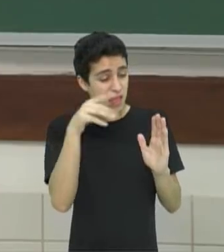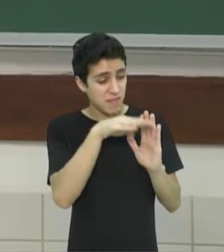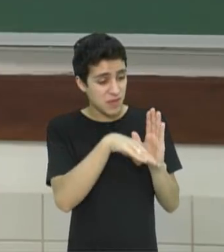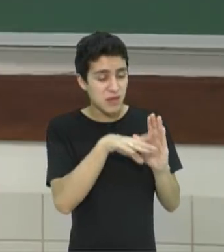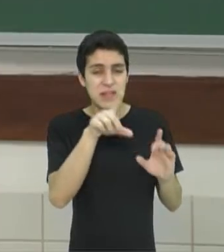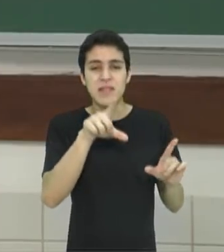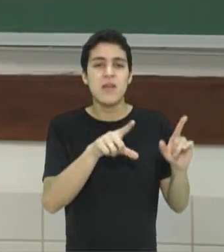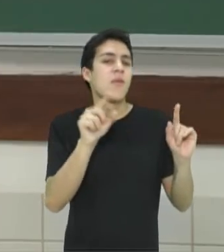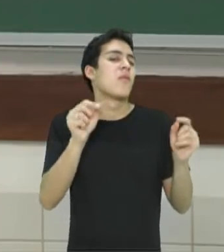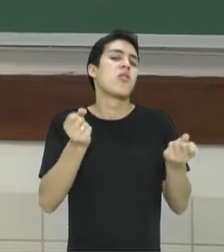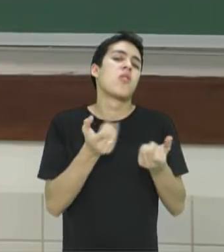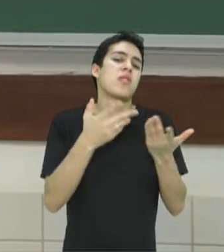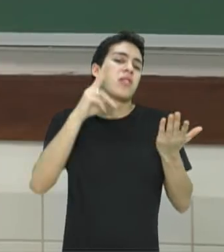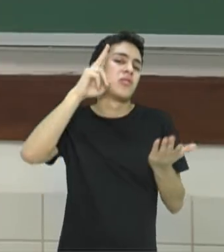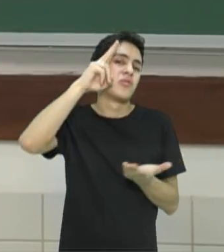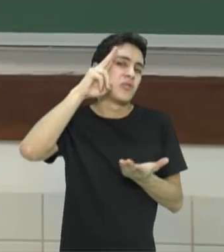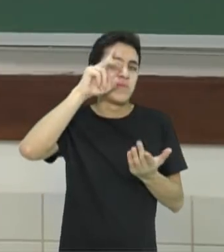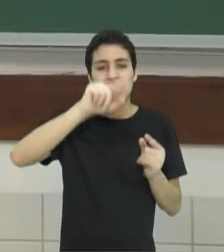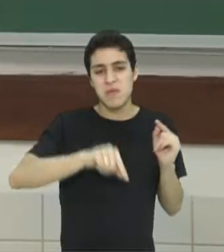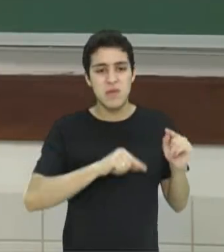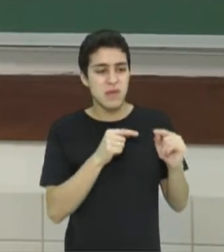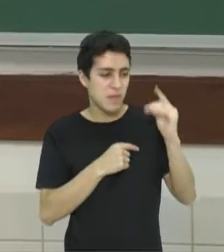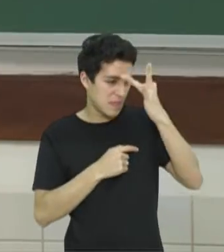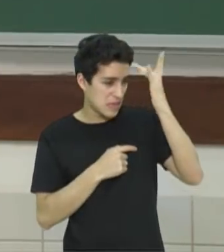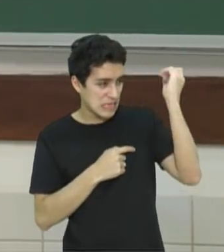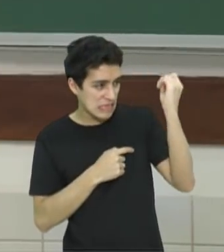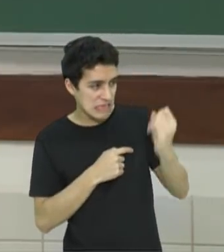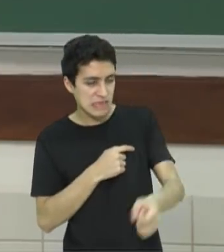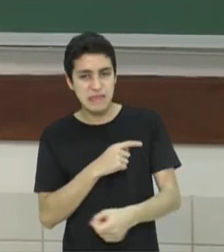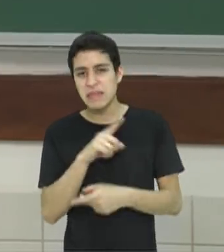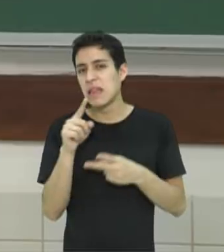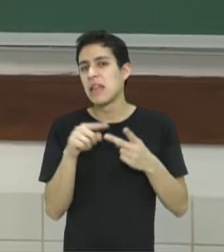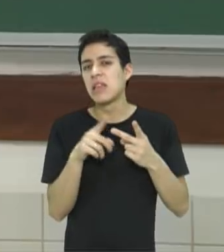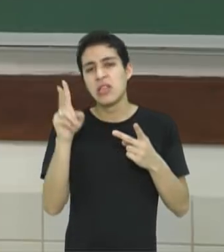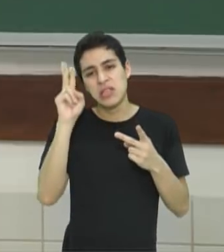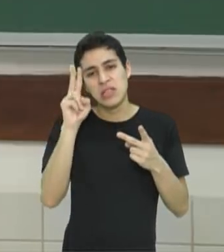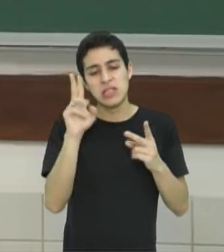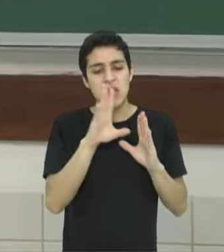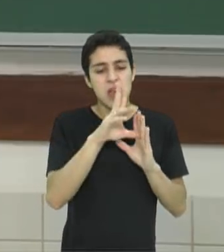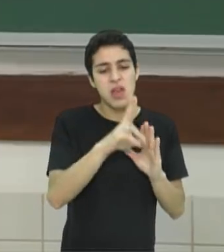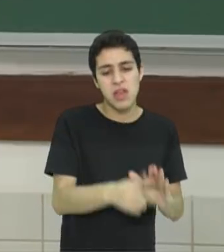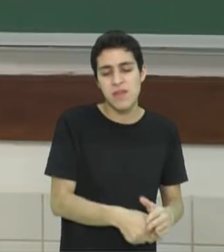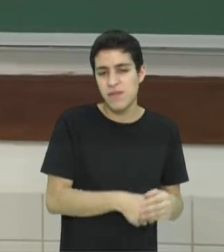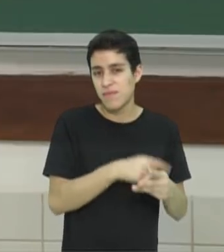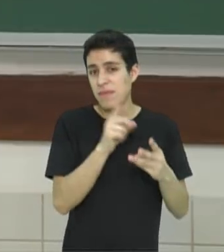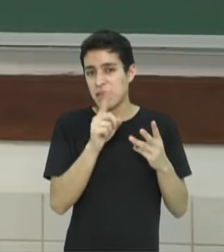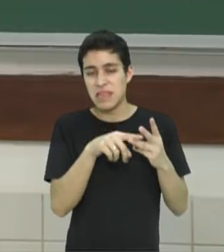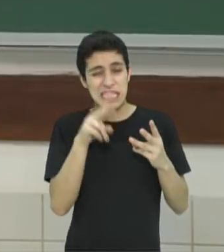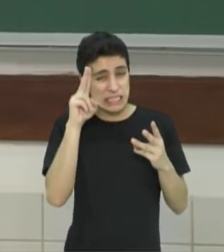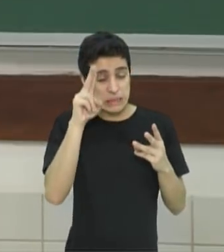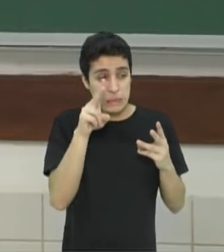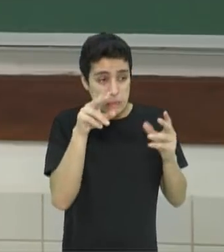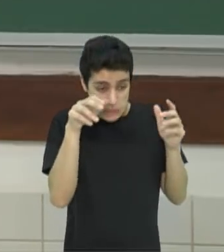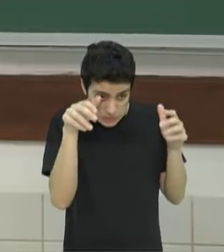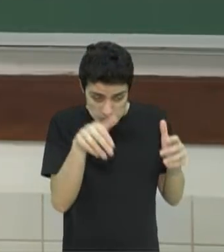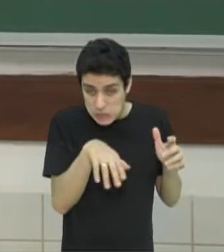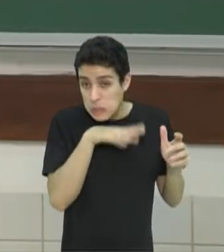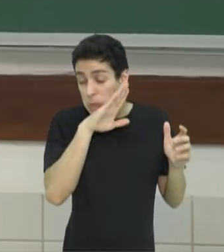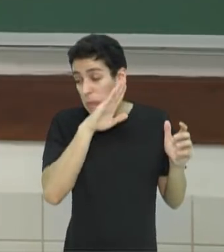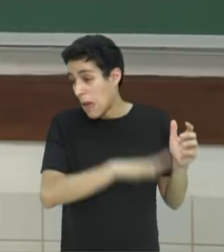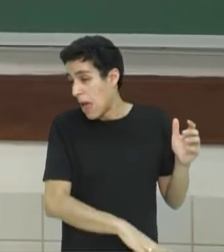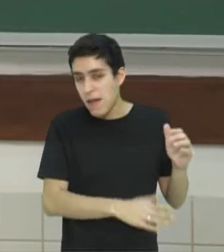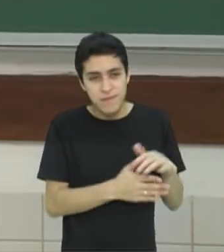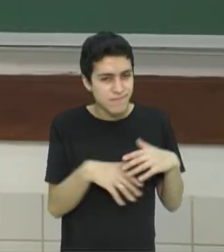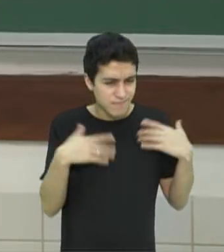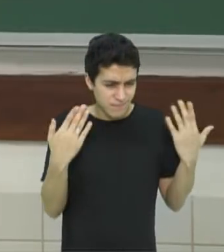de televisão que contava histórias de assassinatos, contava histórias de roubo, geralmente histórias macabras,